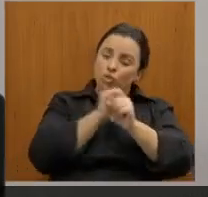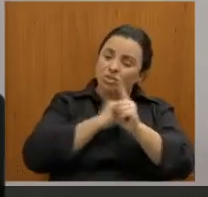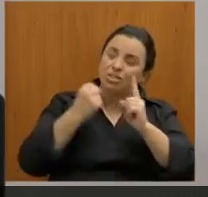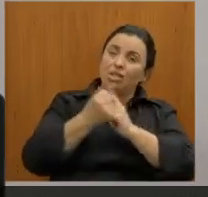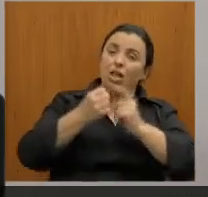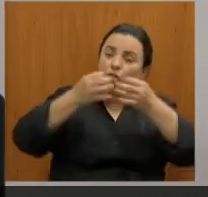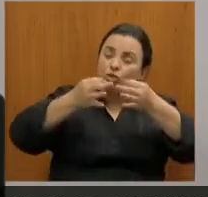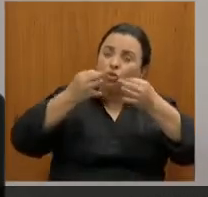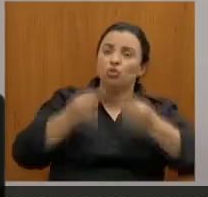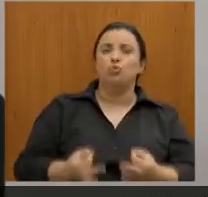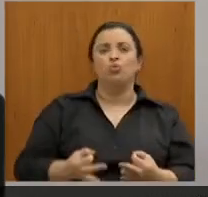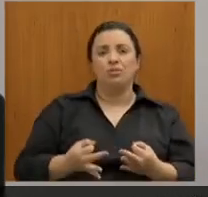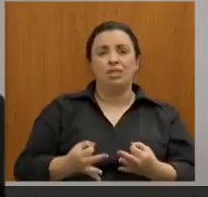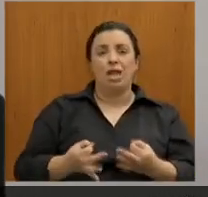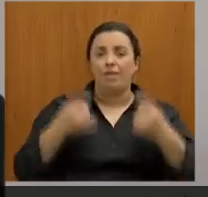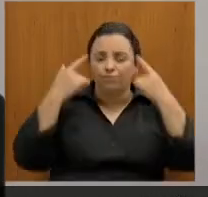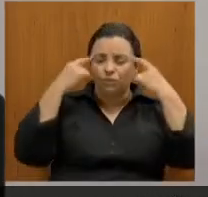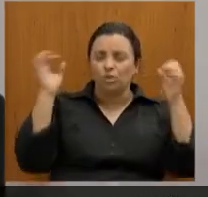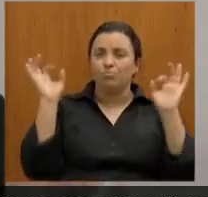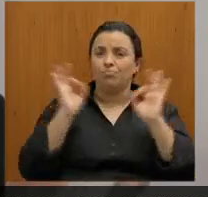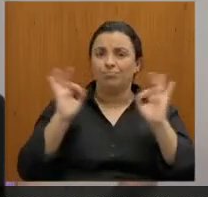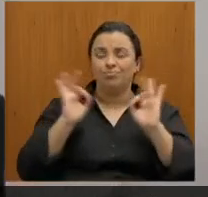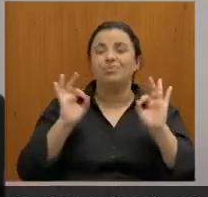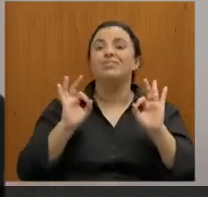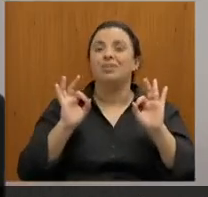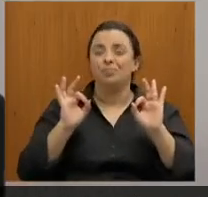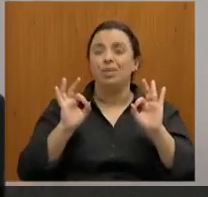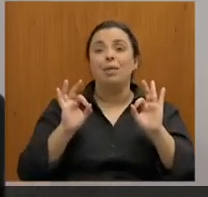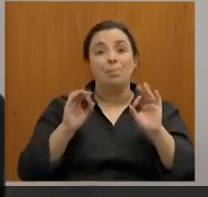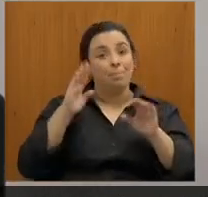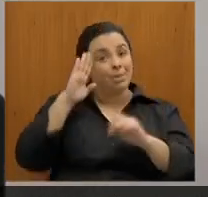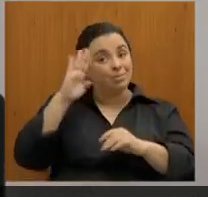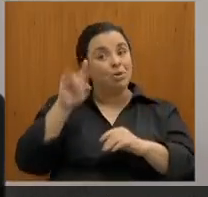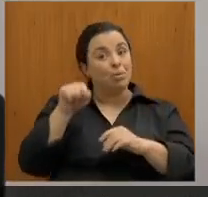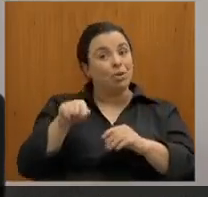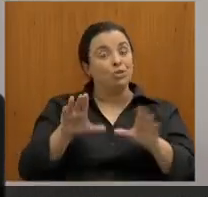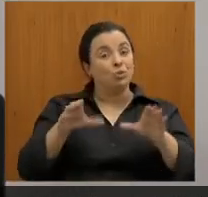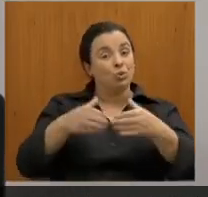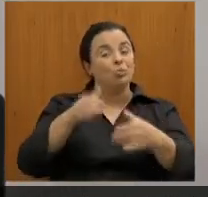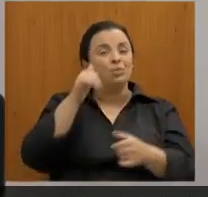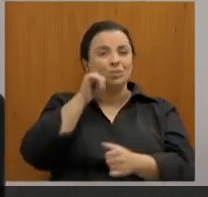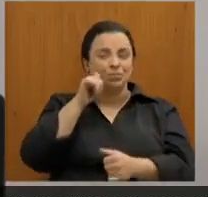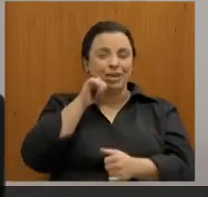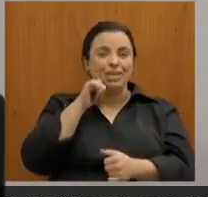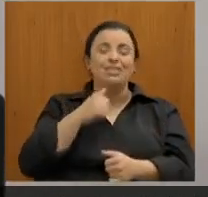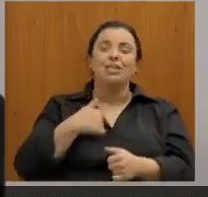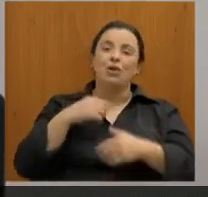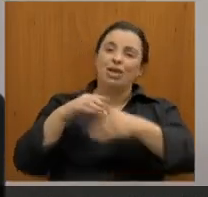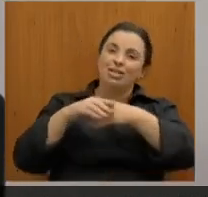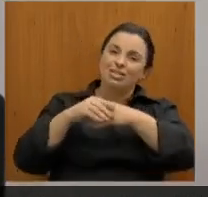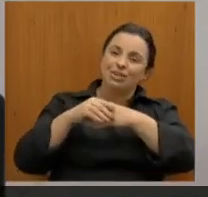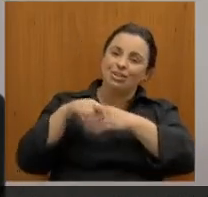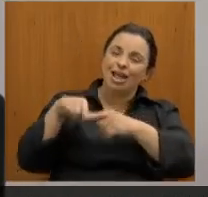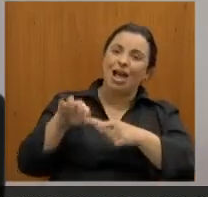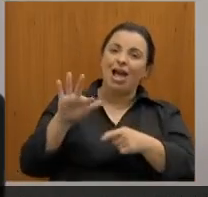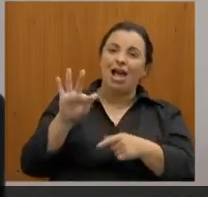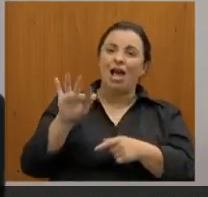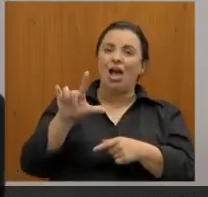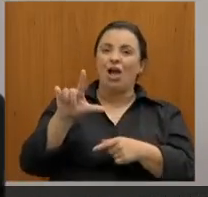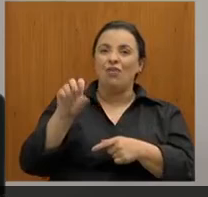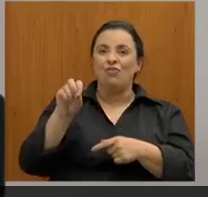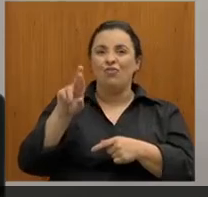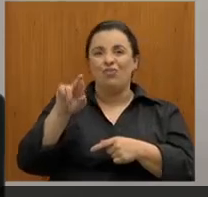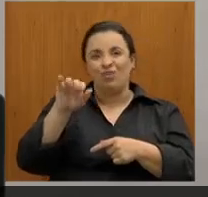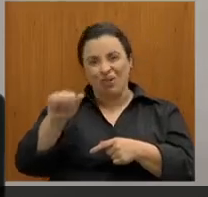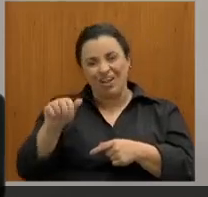quem quer que seja especialmente as nossas mulheres estão sal da a que a flora que é também sinal de esperança